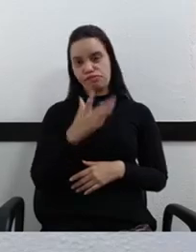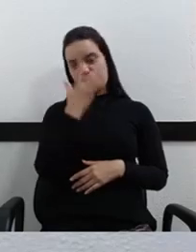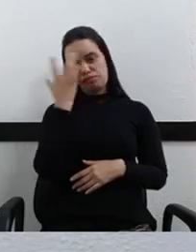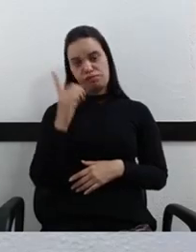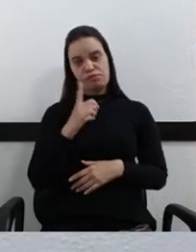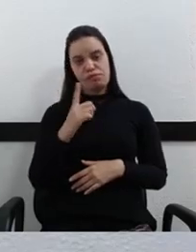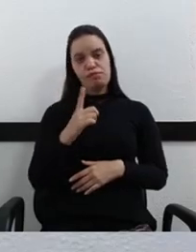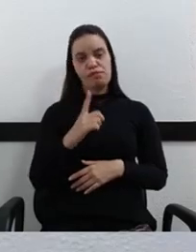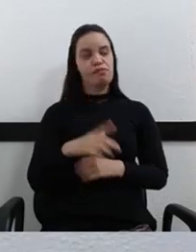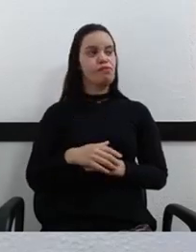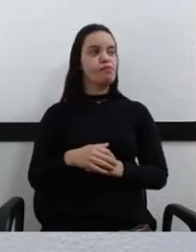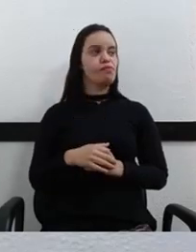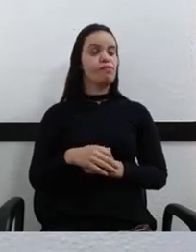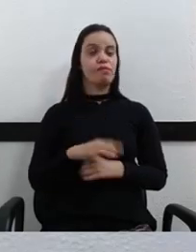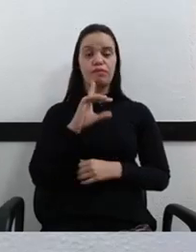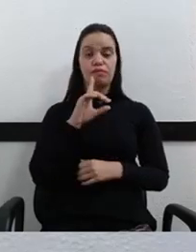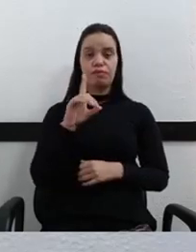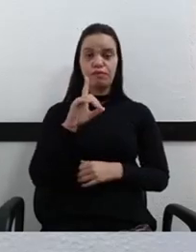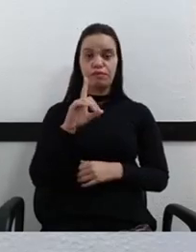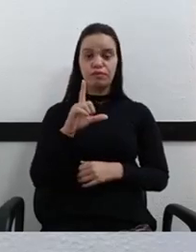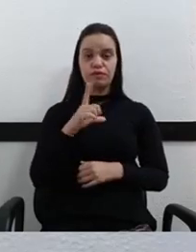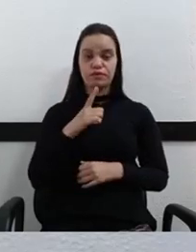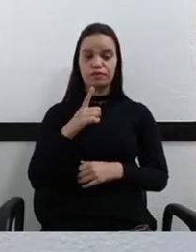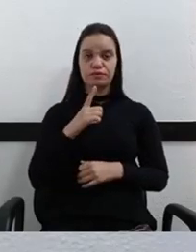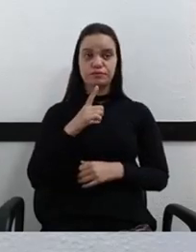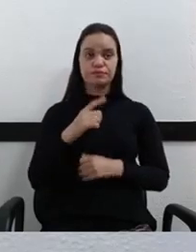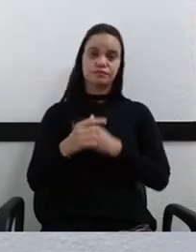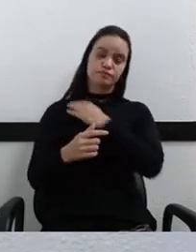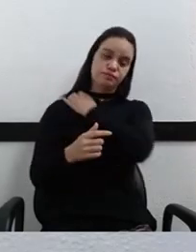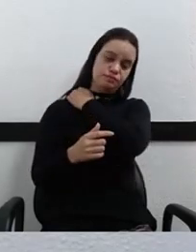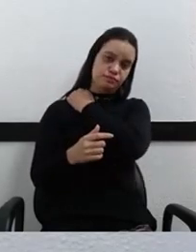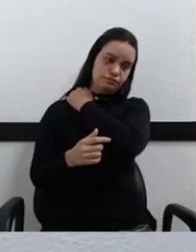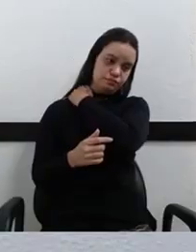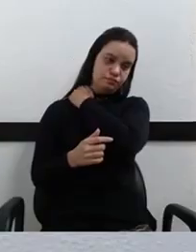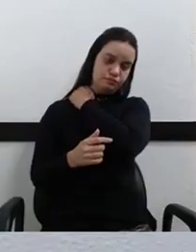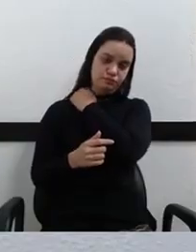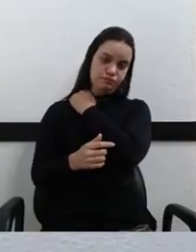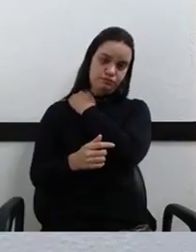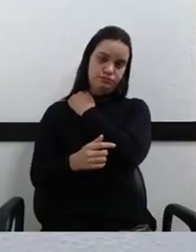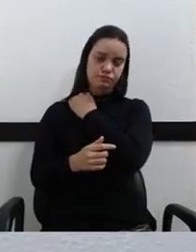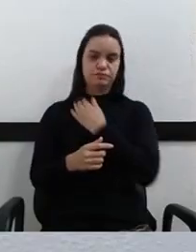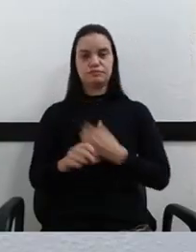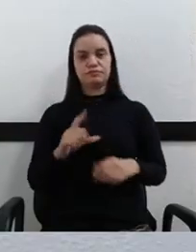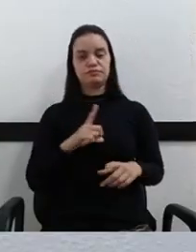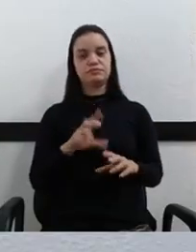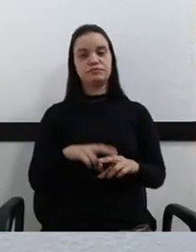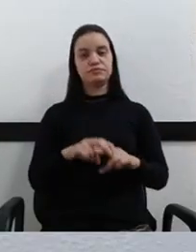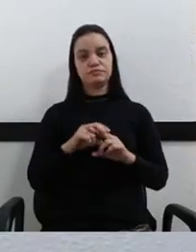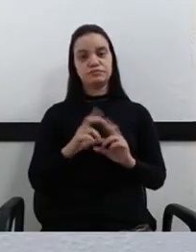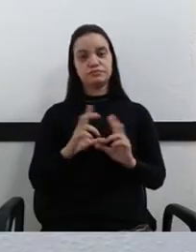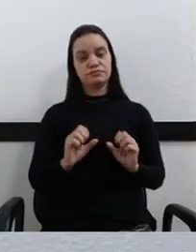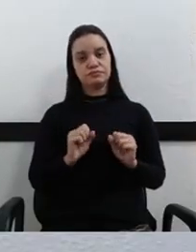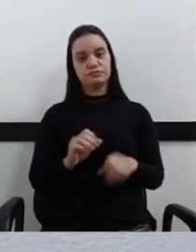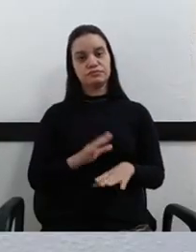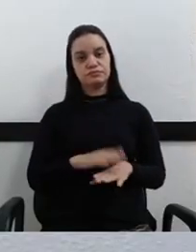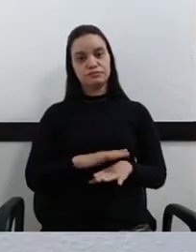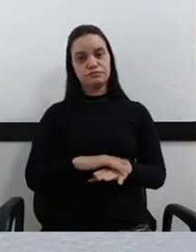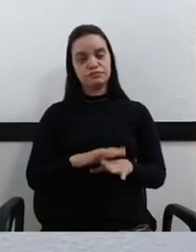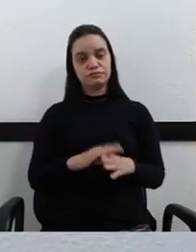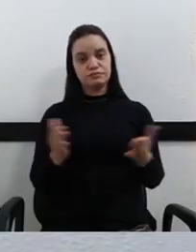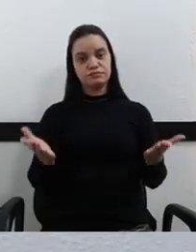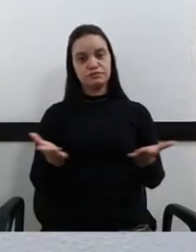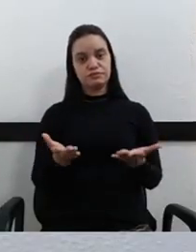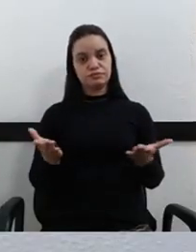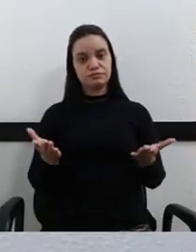teve indeferido o dia que ela tinha pedido para compensar, indeferiu, recebeu, e por isso ela não pode lançar de novo o abono. É